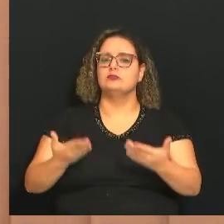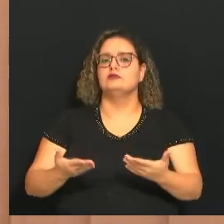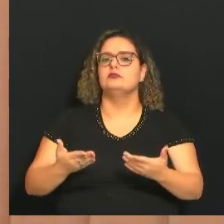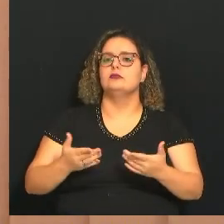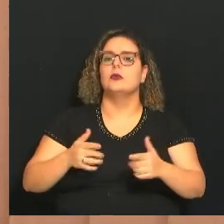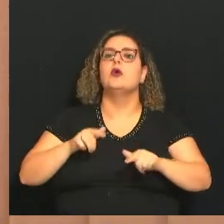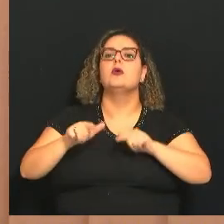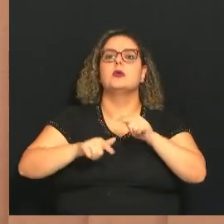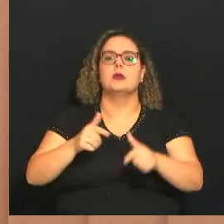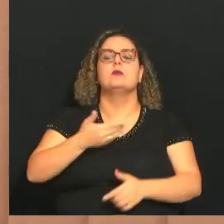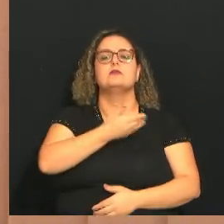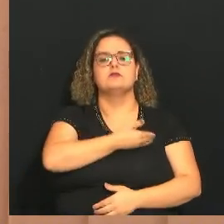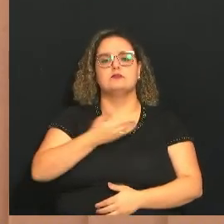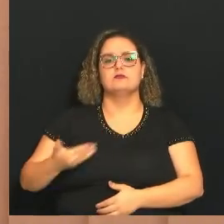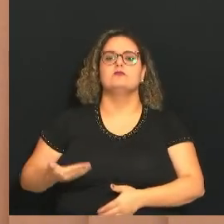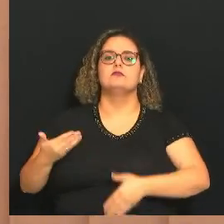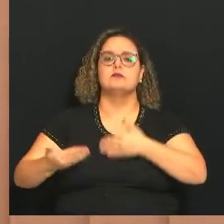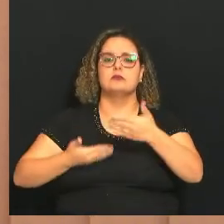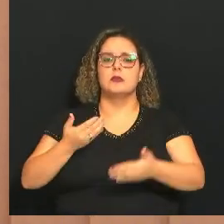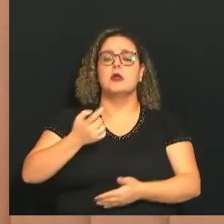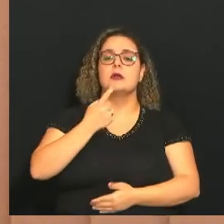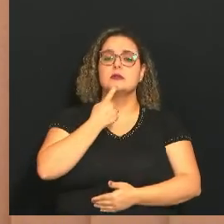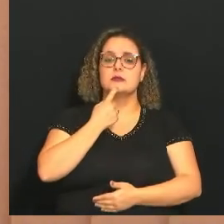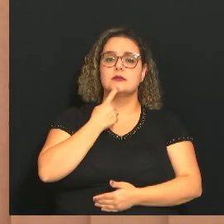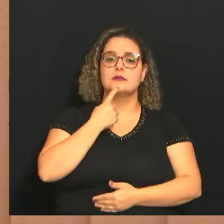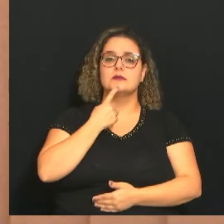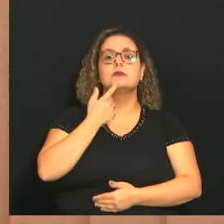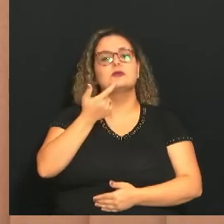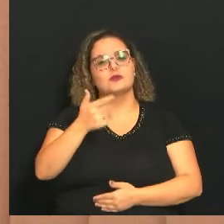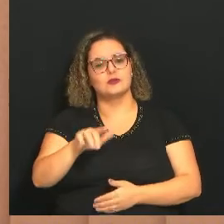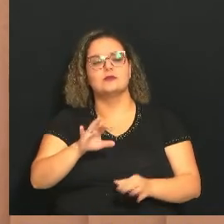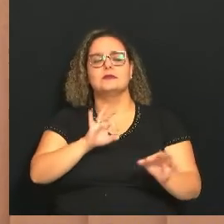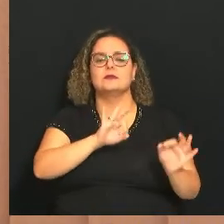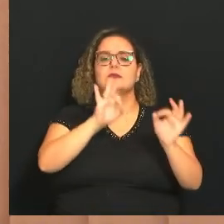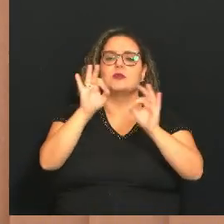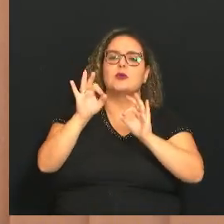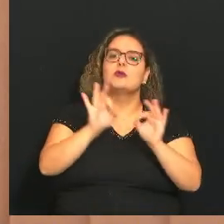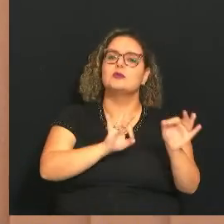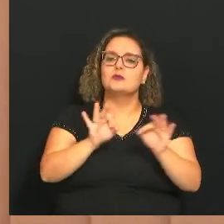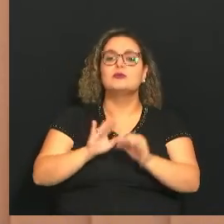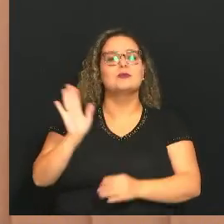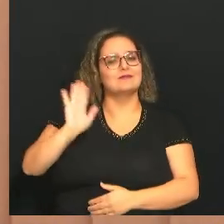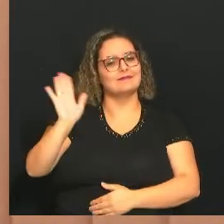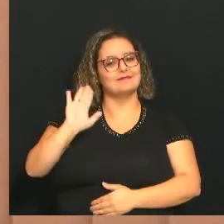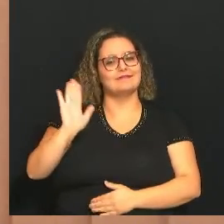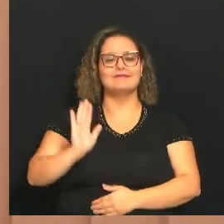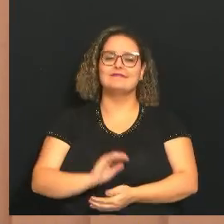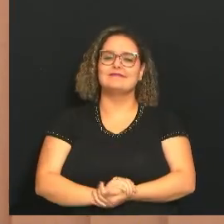funcionalismo público de Campinas. Continue com a gente, acompanhe a nossa programação. Até mais.